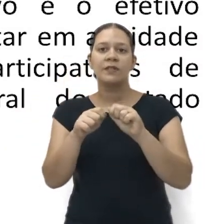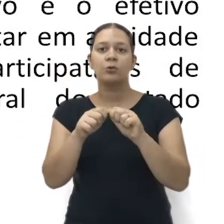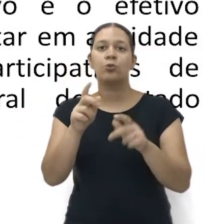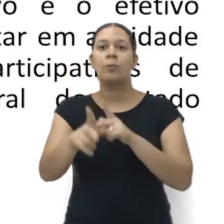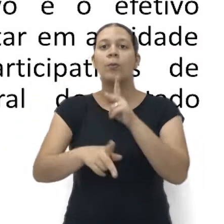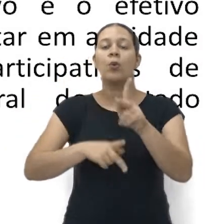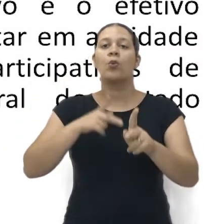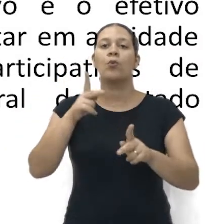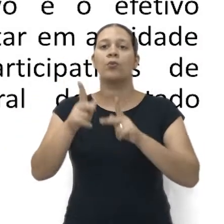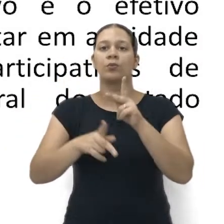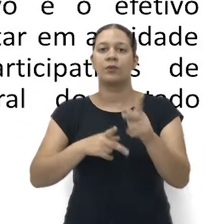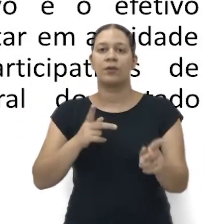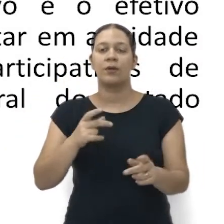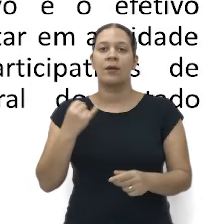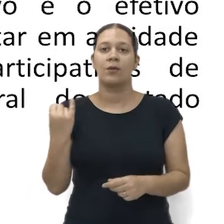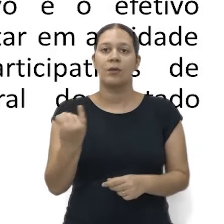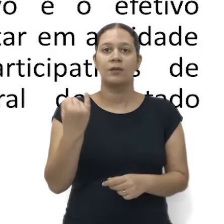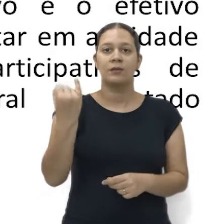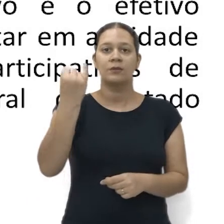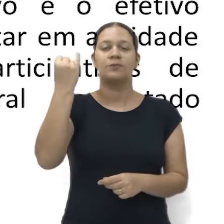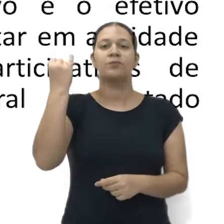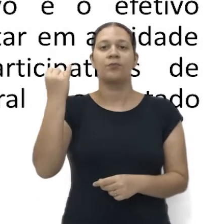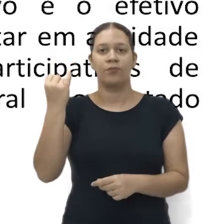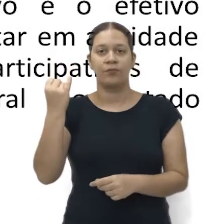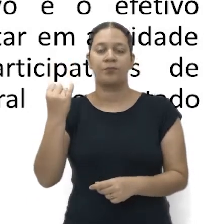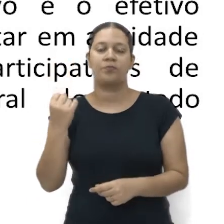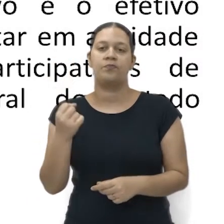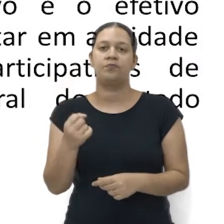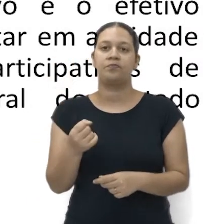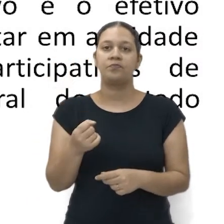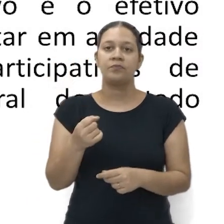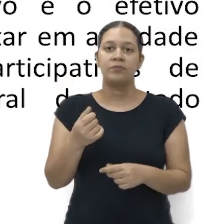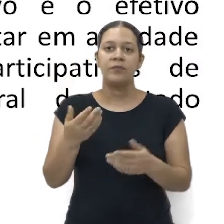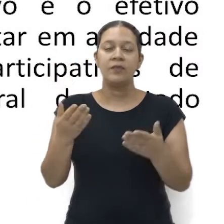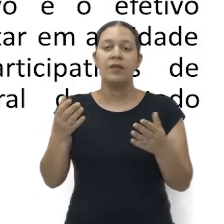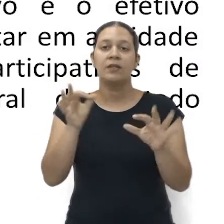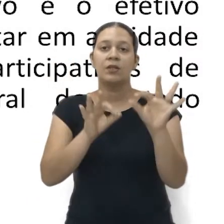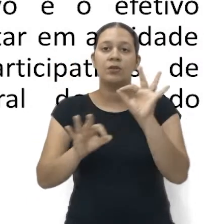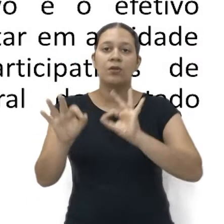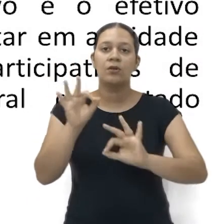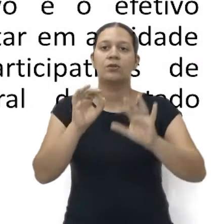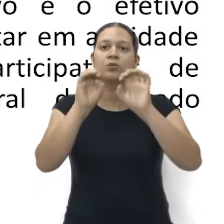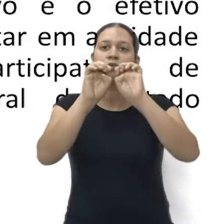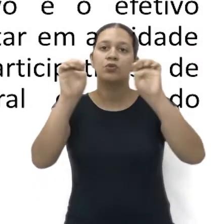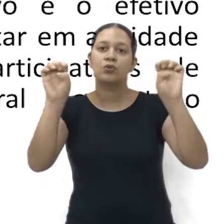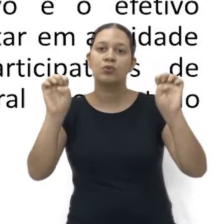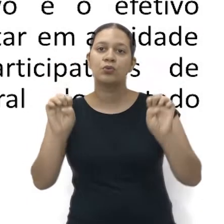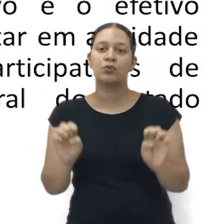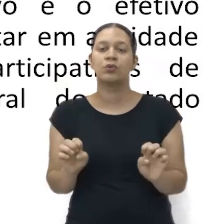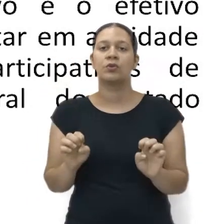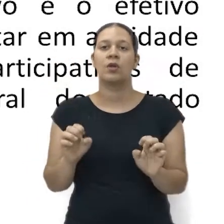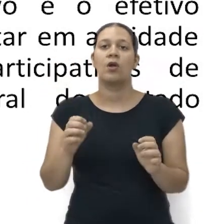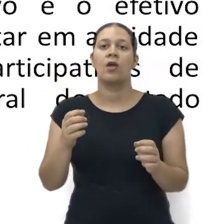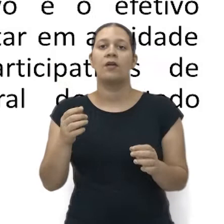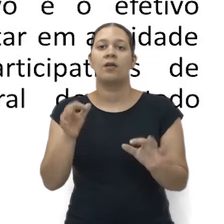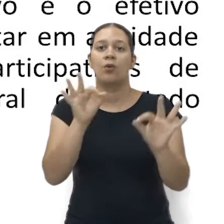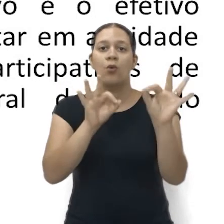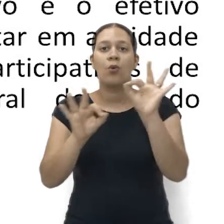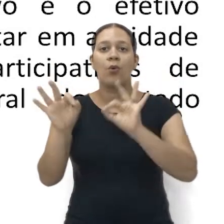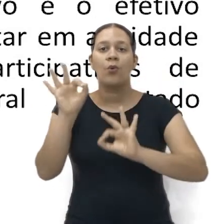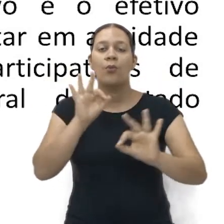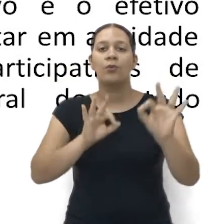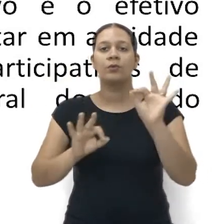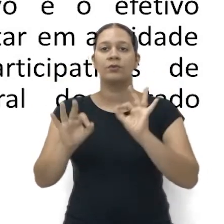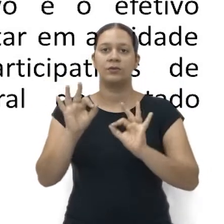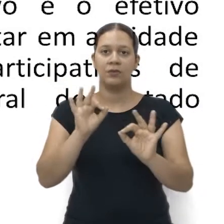povo, né? Fundamentado na soberania do povo, na organização estrutural e no funcionamento organizado